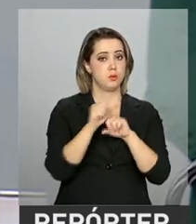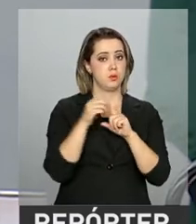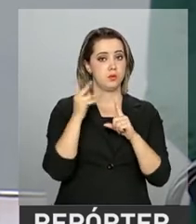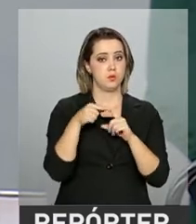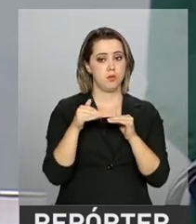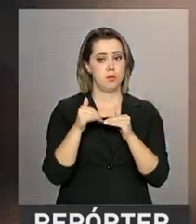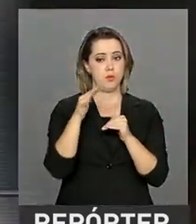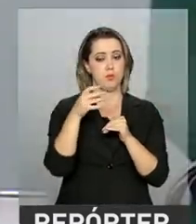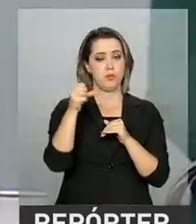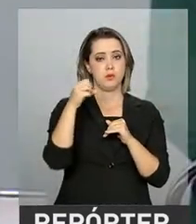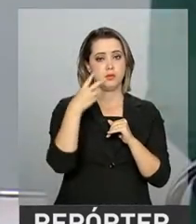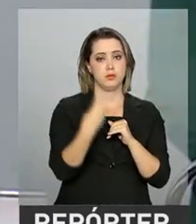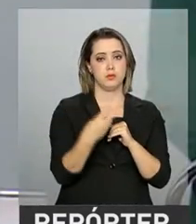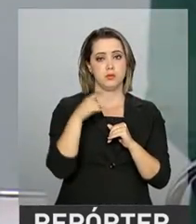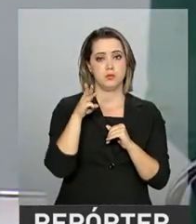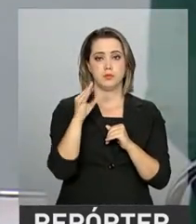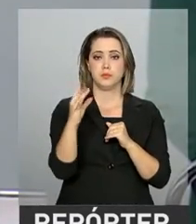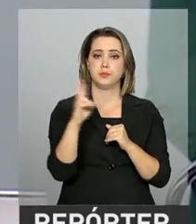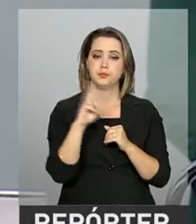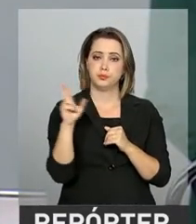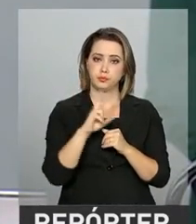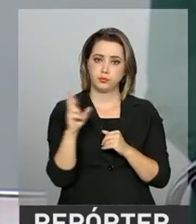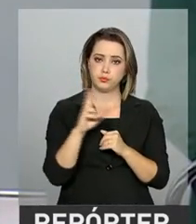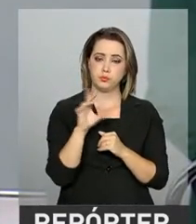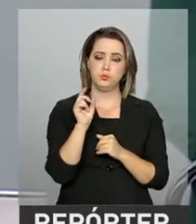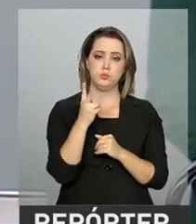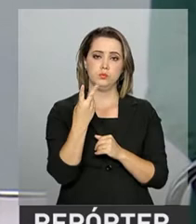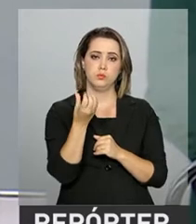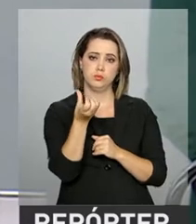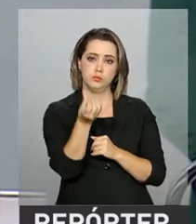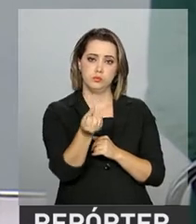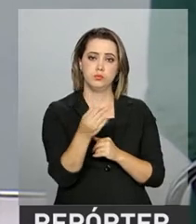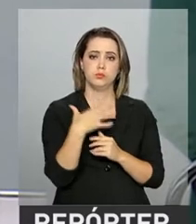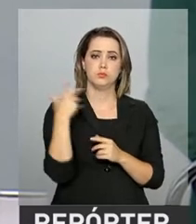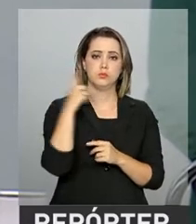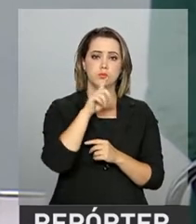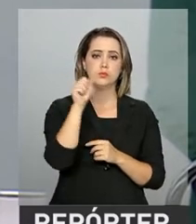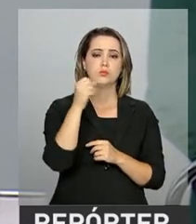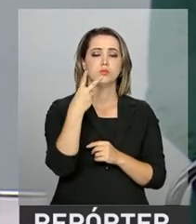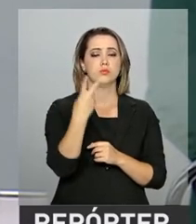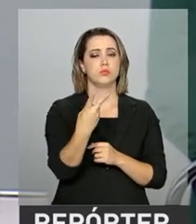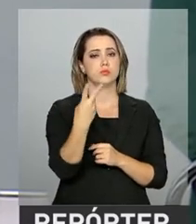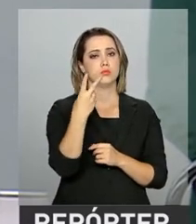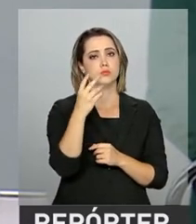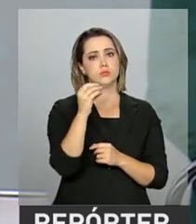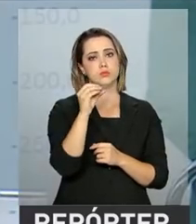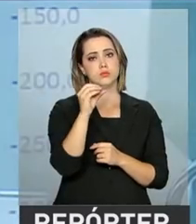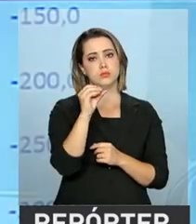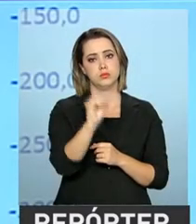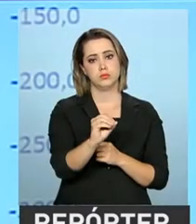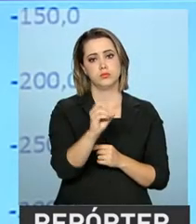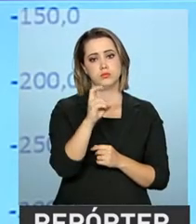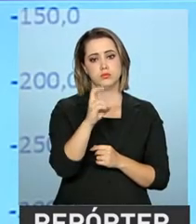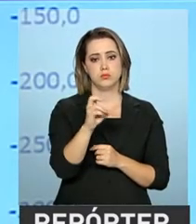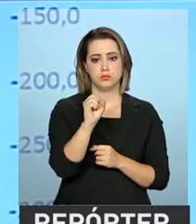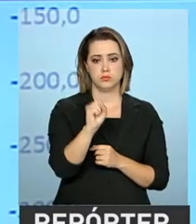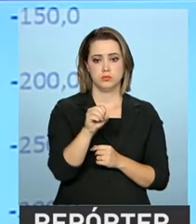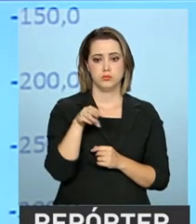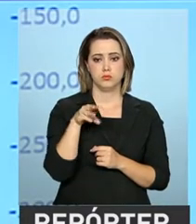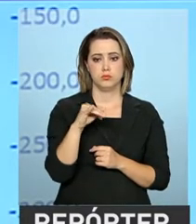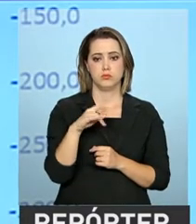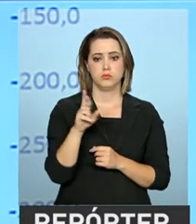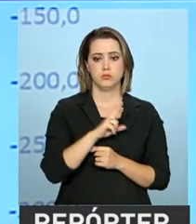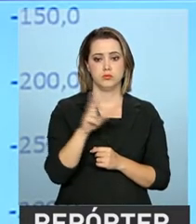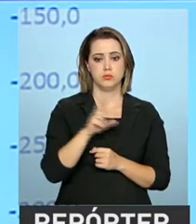bilhões de reais apenas 16 alcançando 258 pontos 7 bilhões de